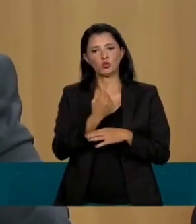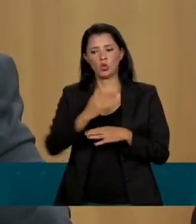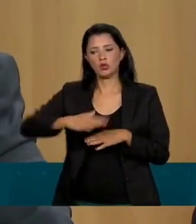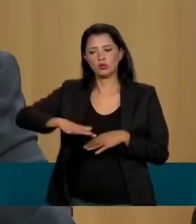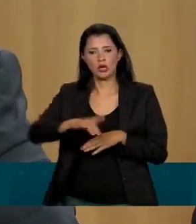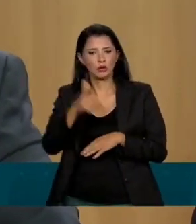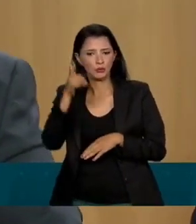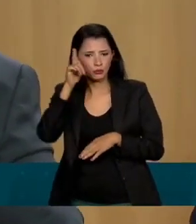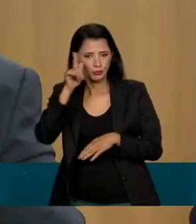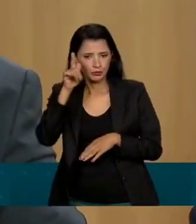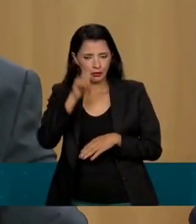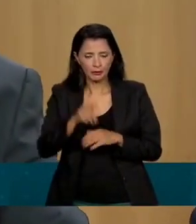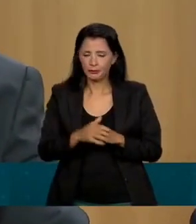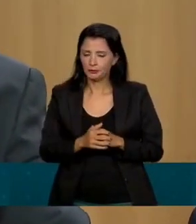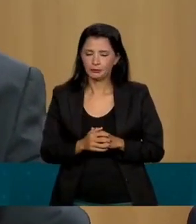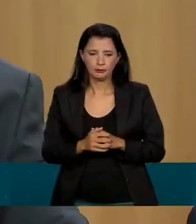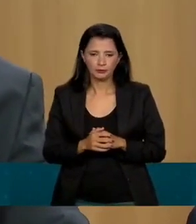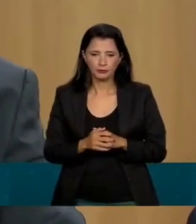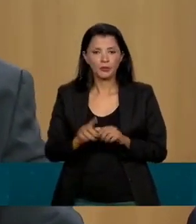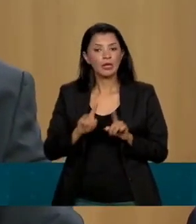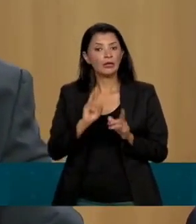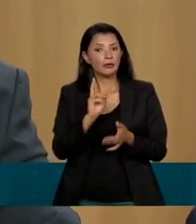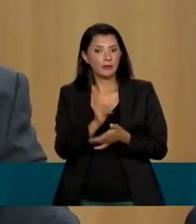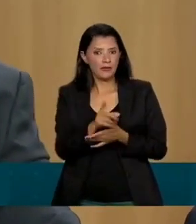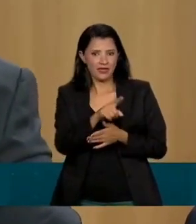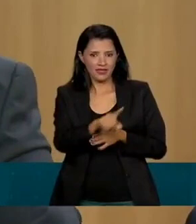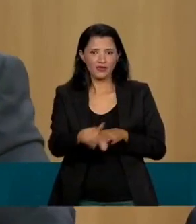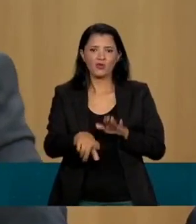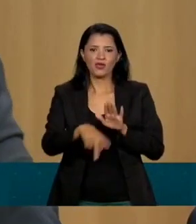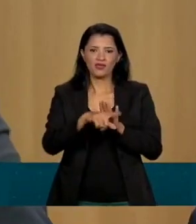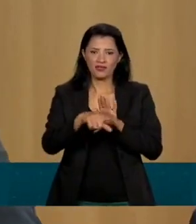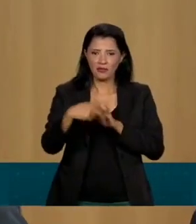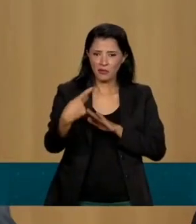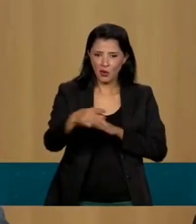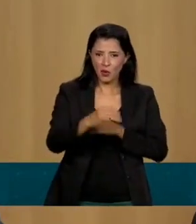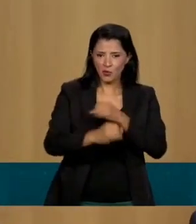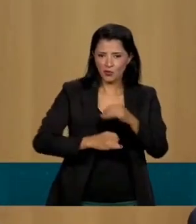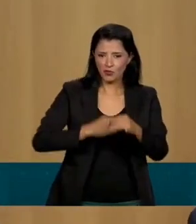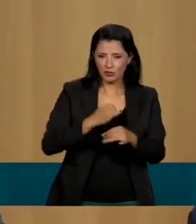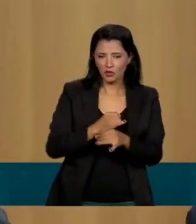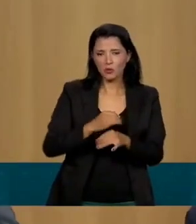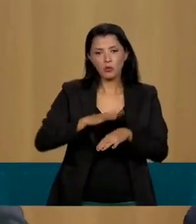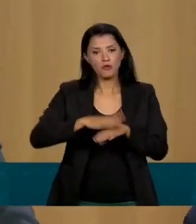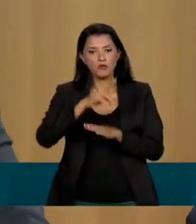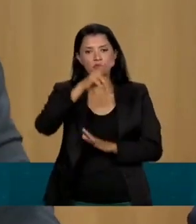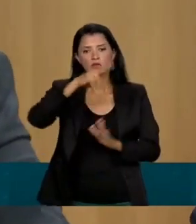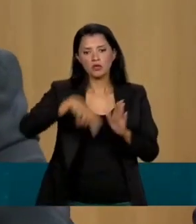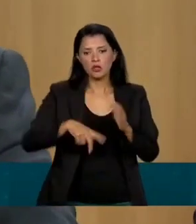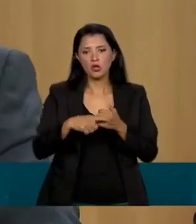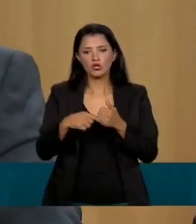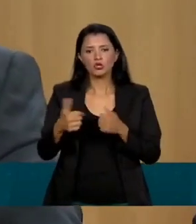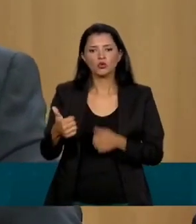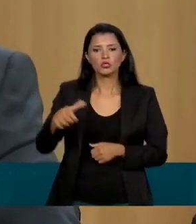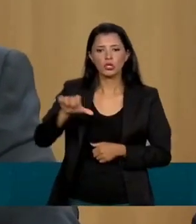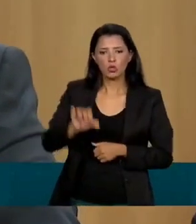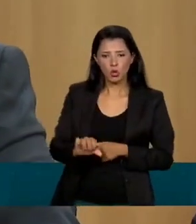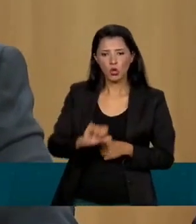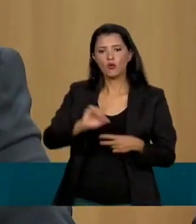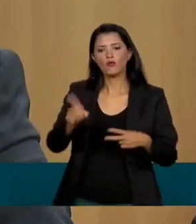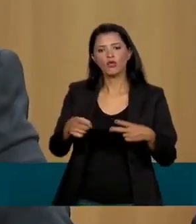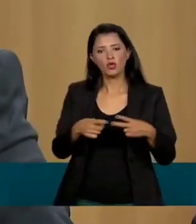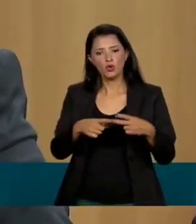âmbito. E mesmo o Marco Civil da Internet, quando você lê o artigo 19 junto com o